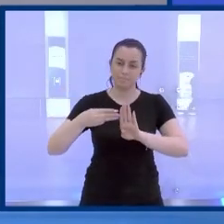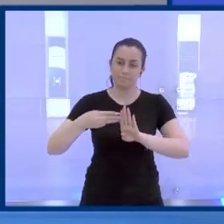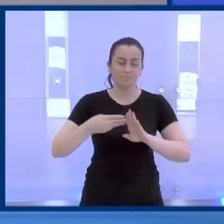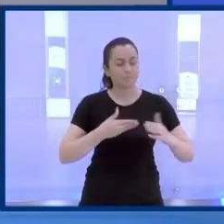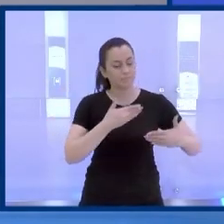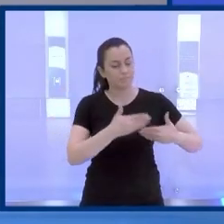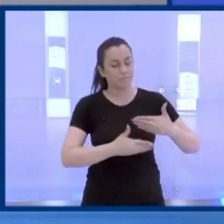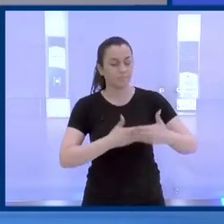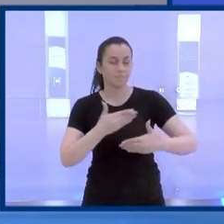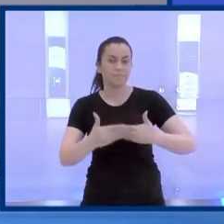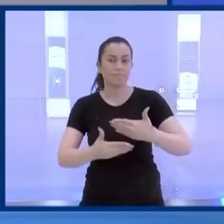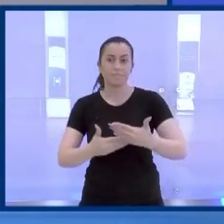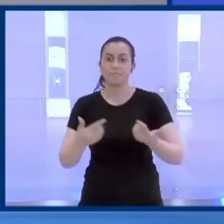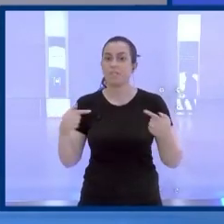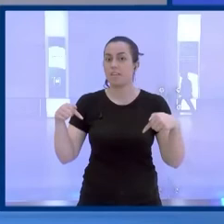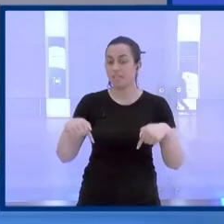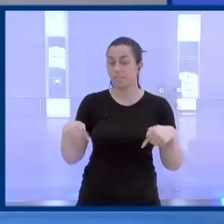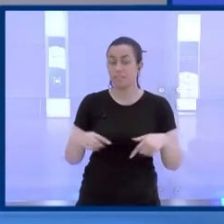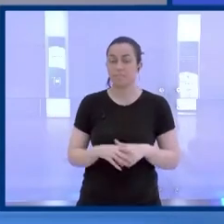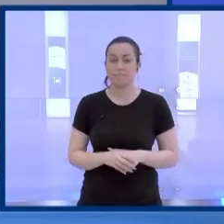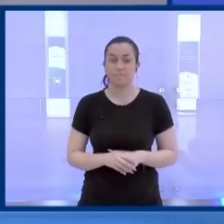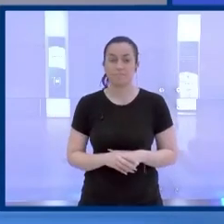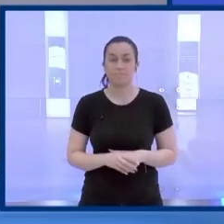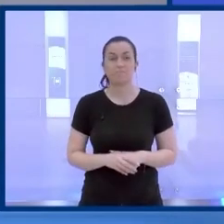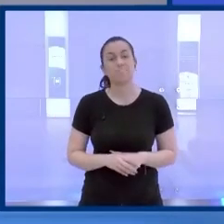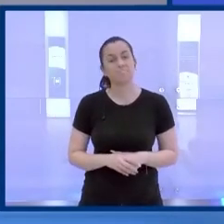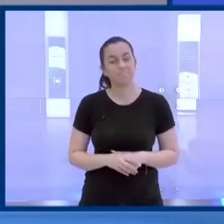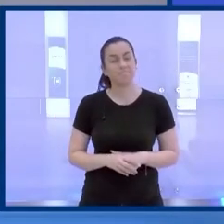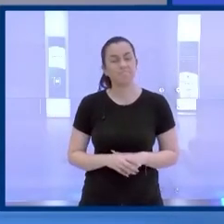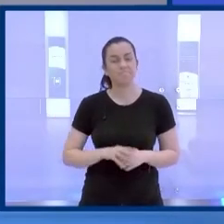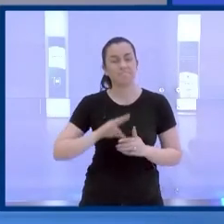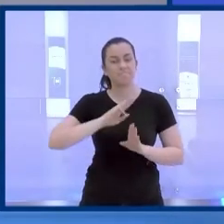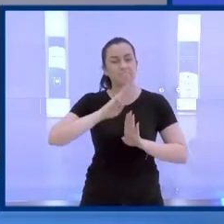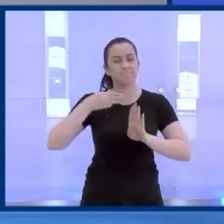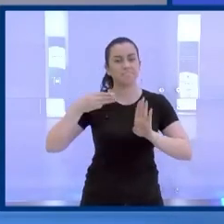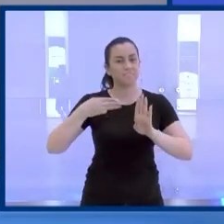aqui. Acho que a B3 tem